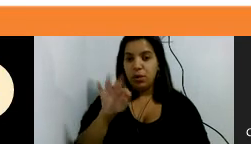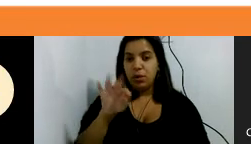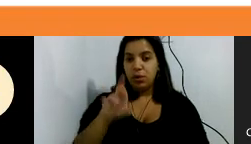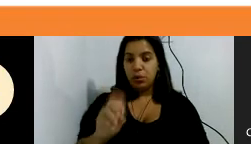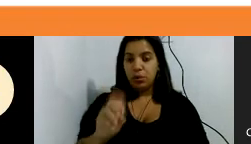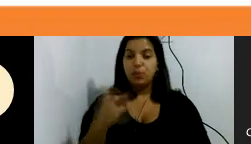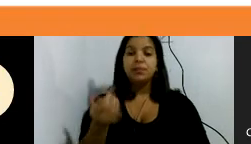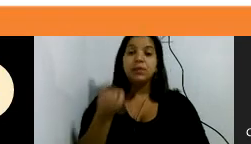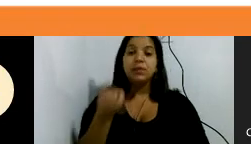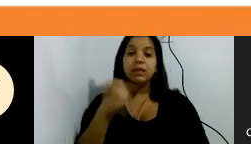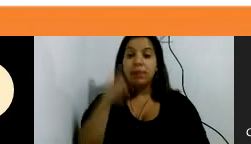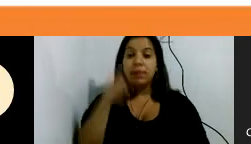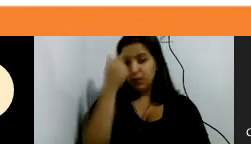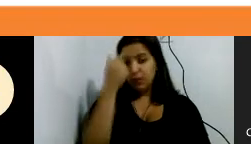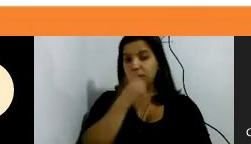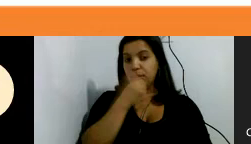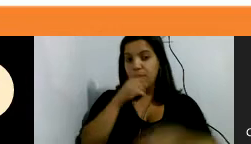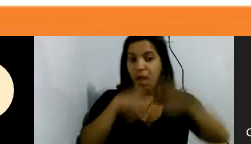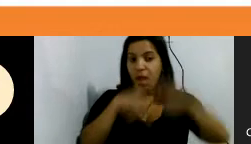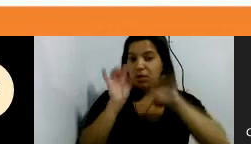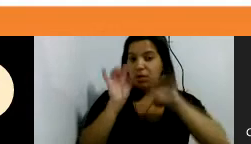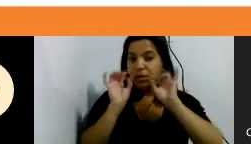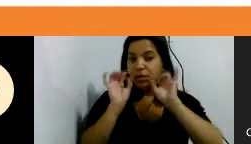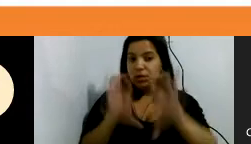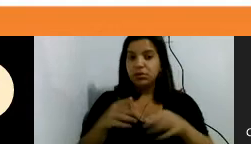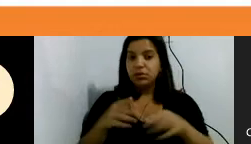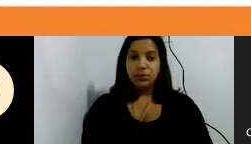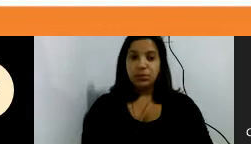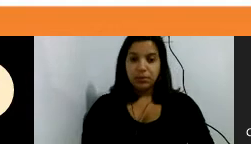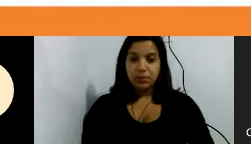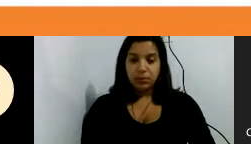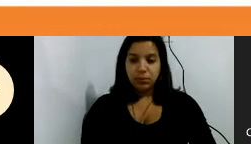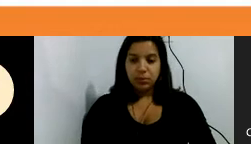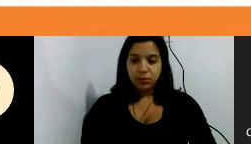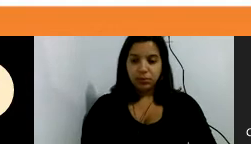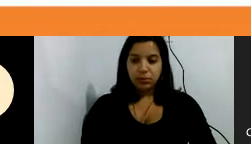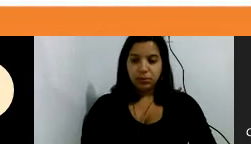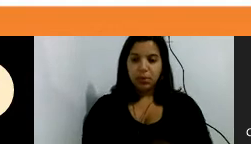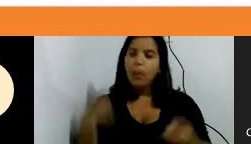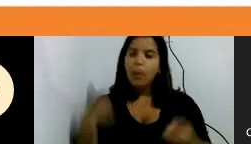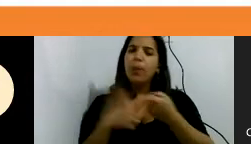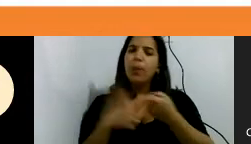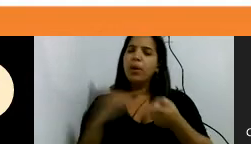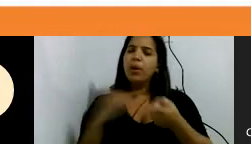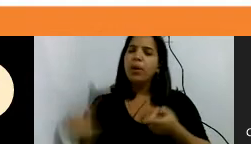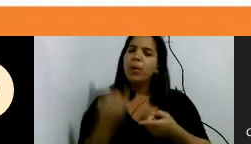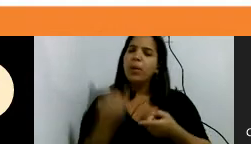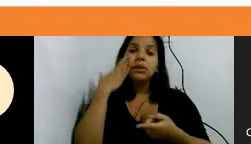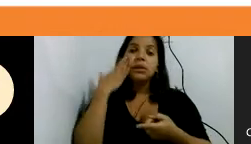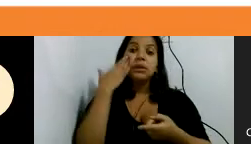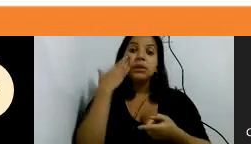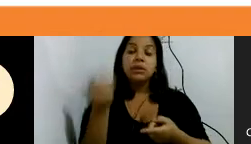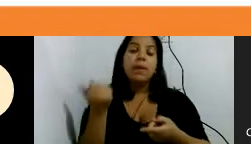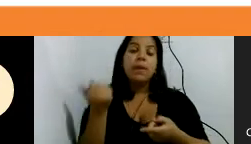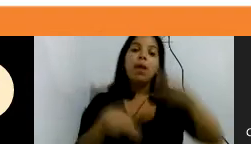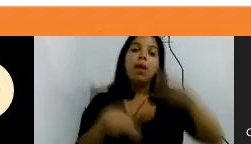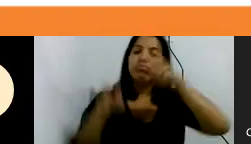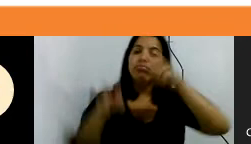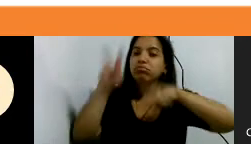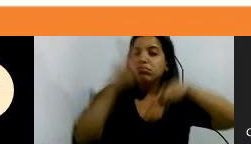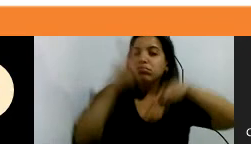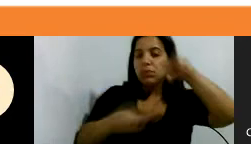E se a gente for pensar em análises clínicas, por que é importante a gente saber disso quando a gente vai